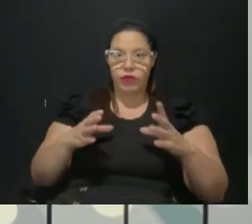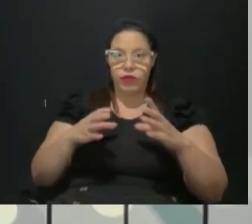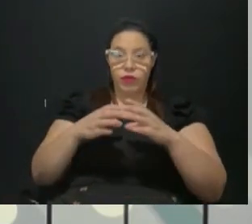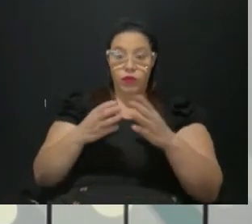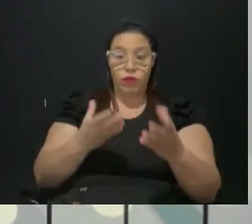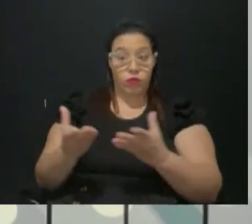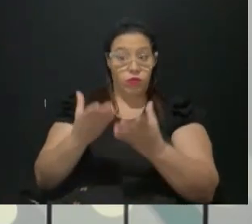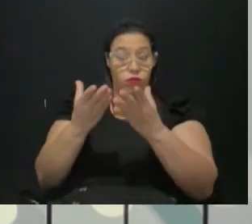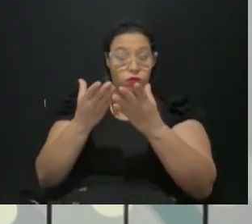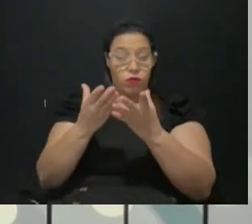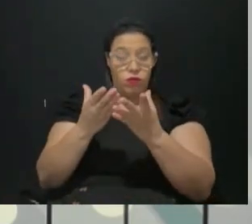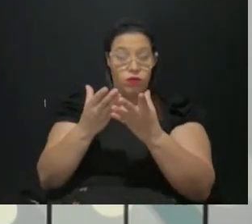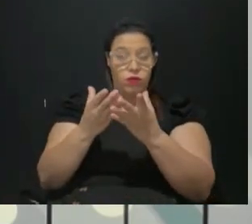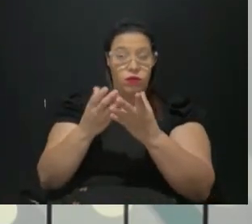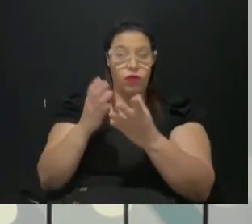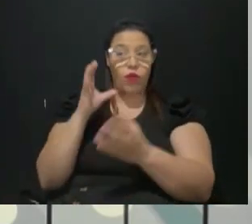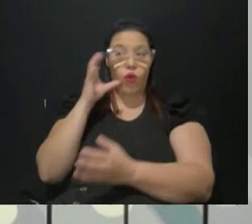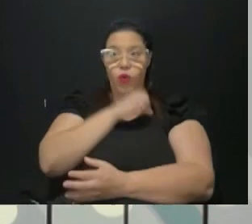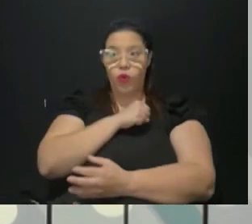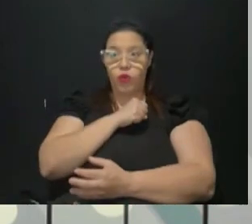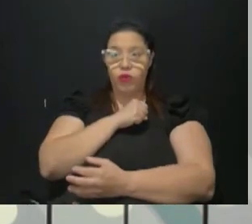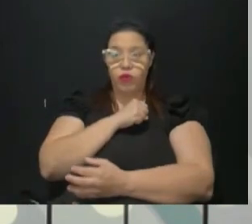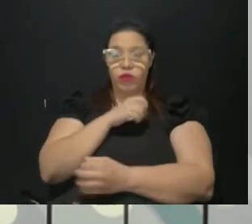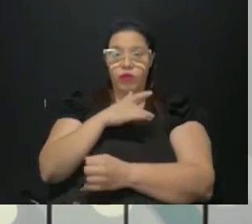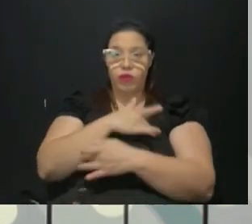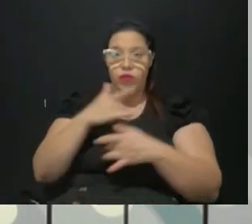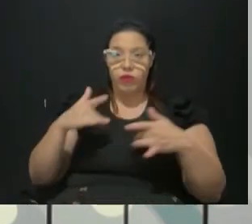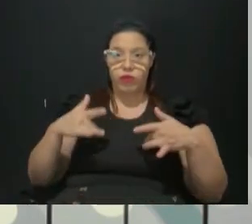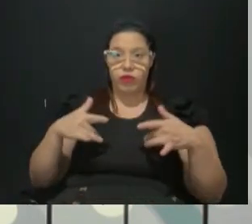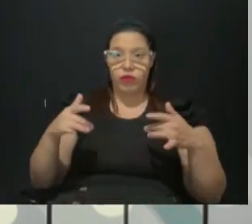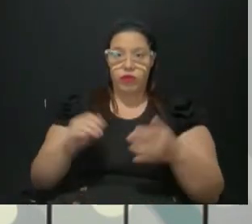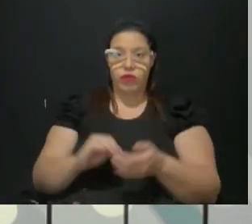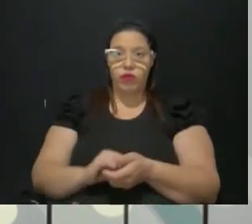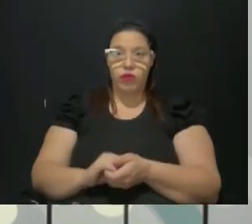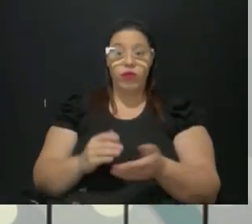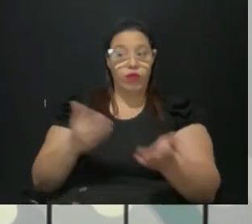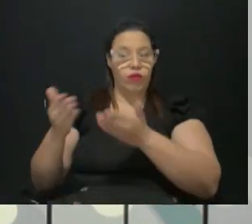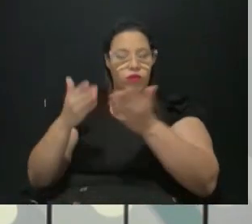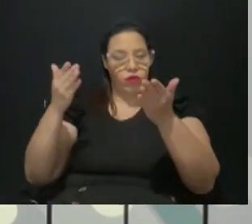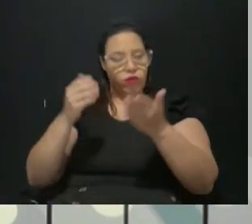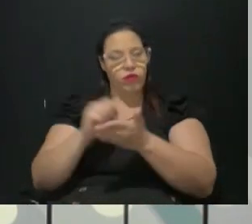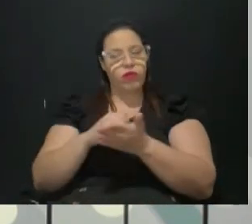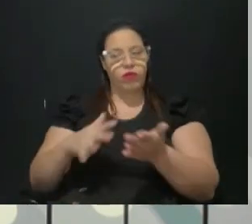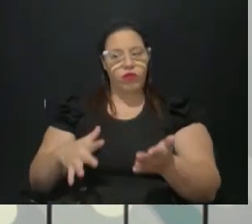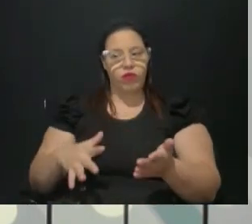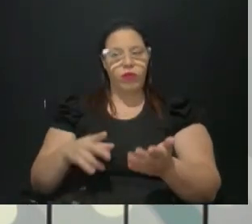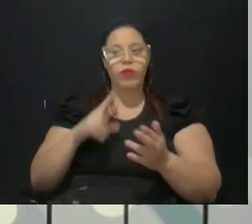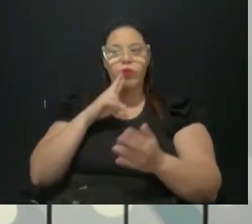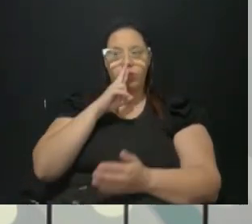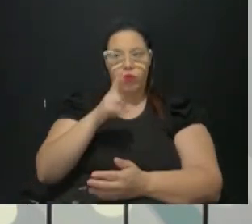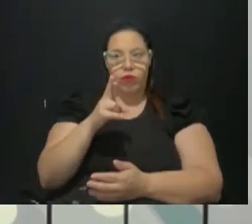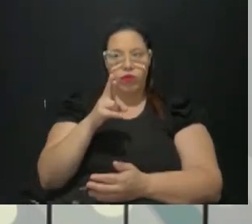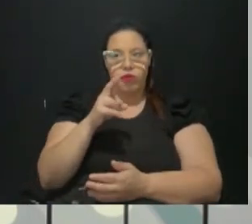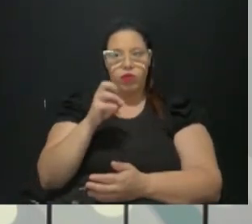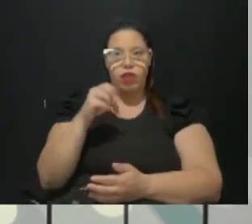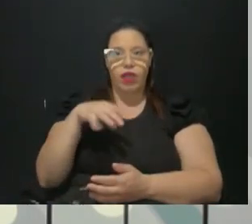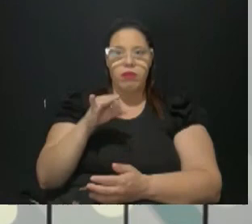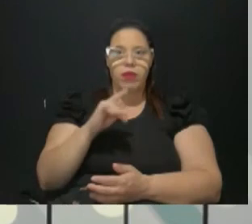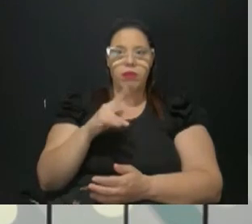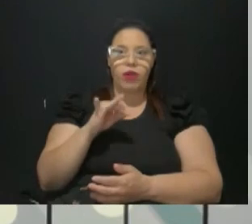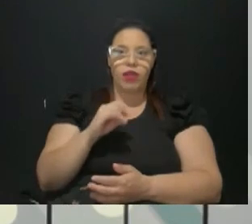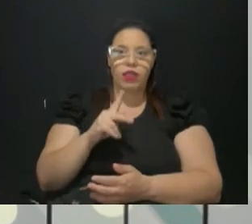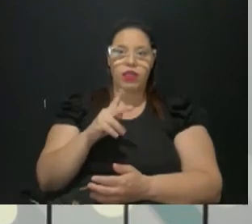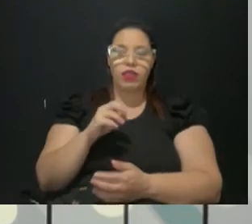de operações de emergência em saúde para coordenar as ações de resposta à